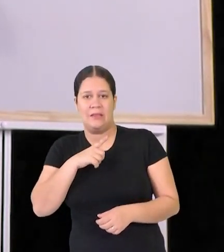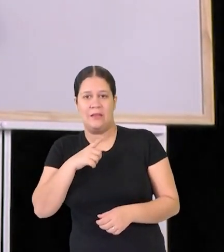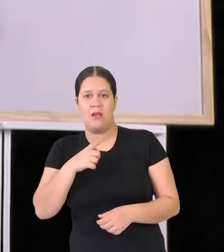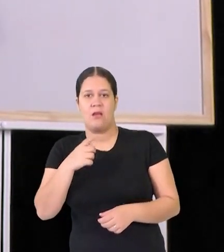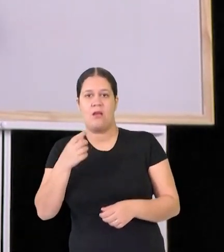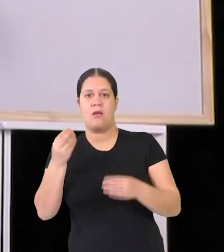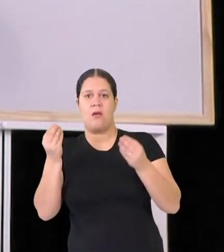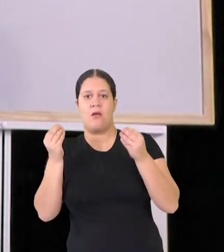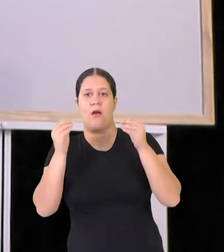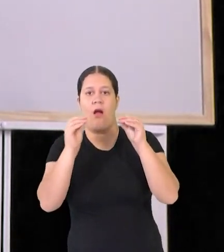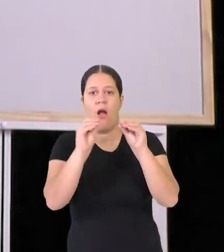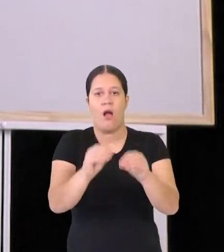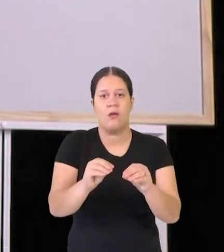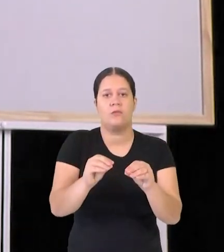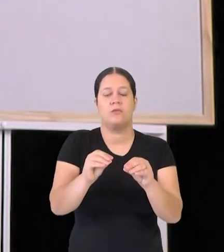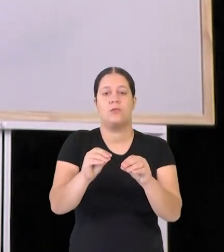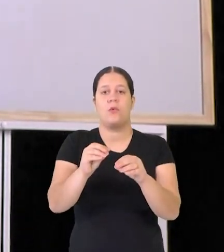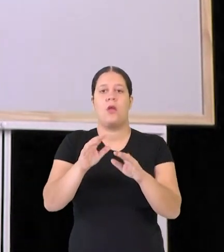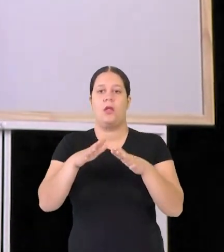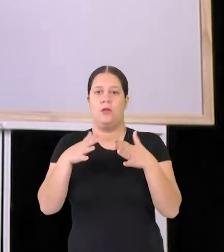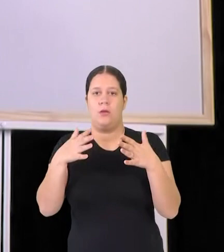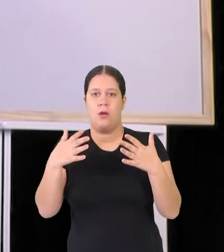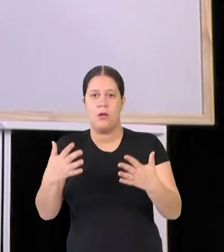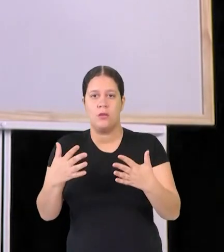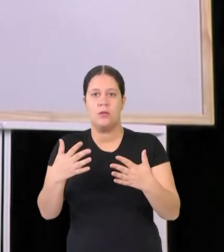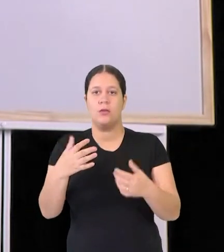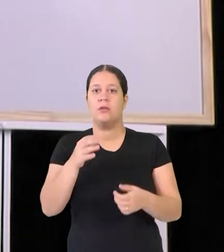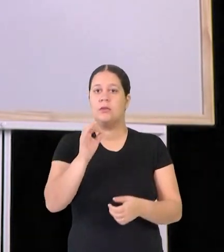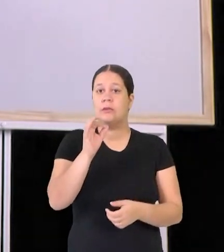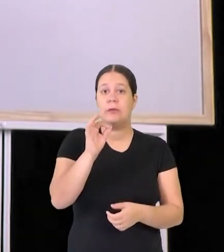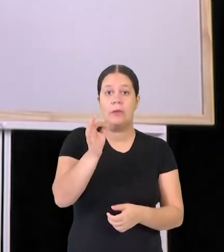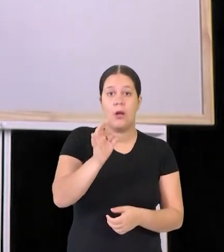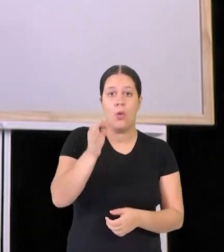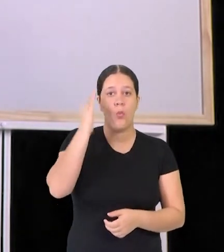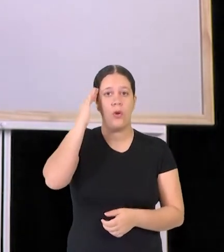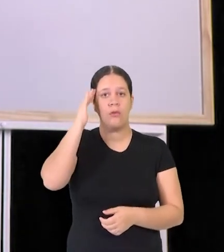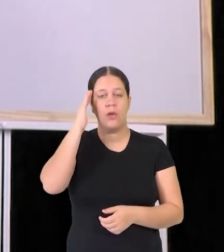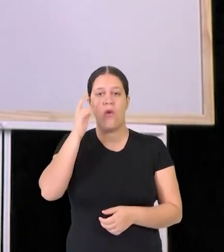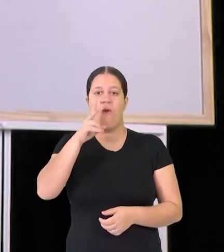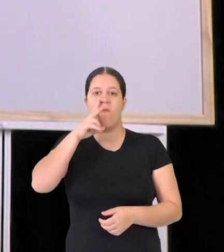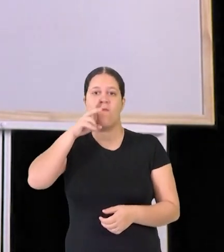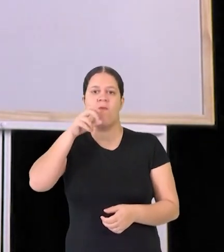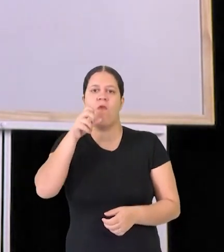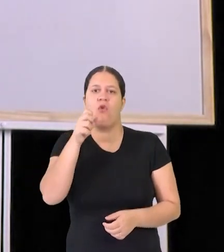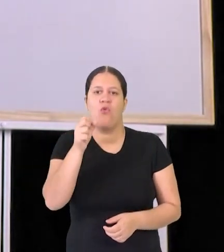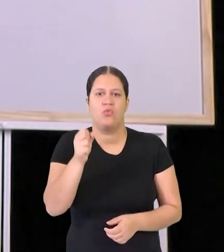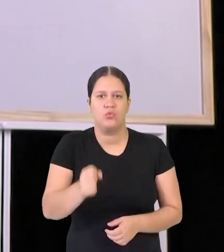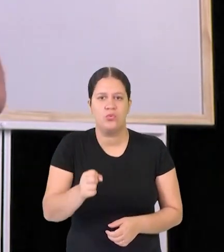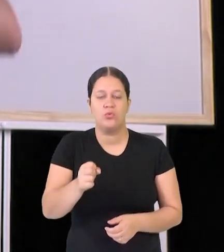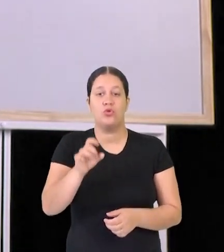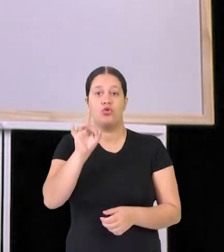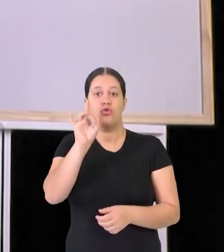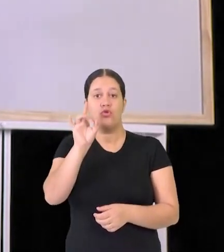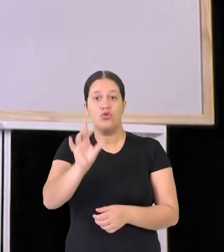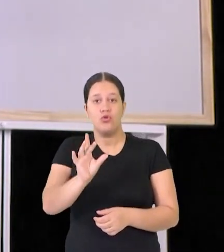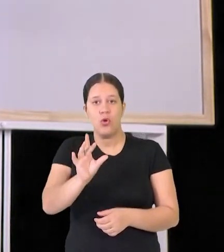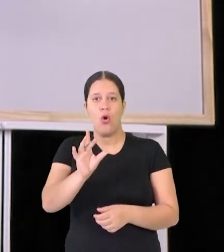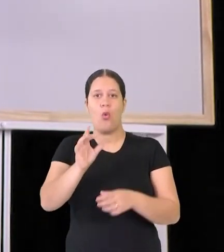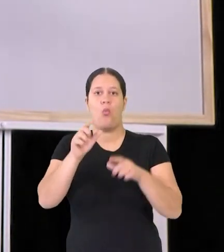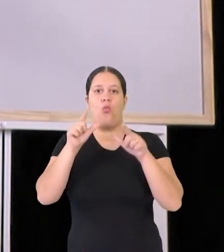uma determinada área, então a gente não mais entende como se fosse uma força aplicada a um único ponto, e